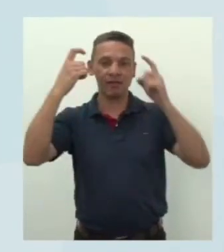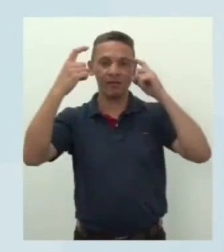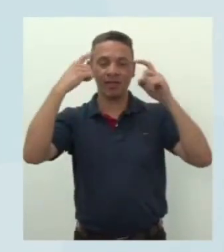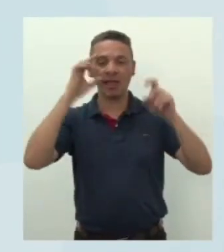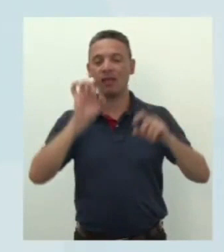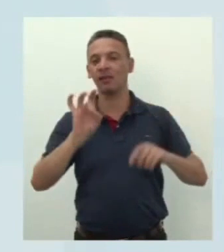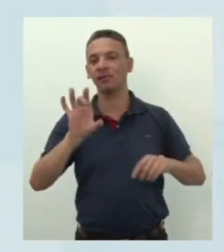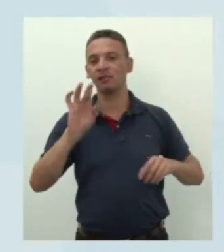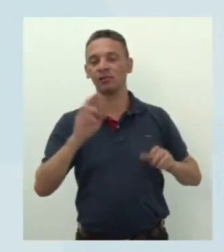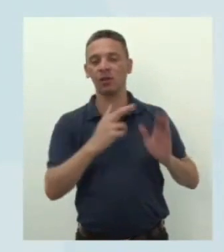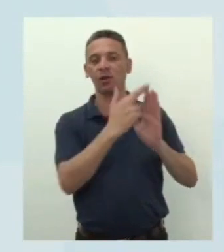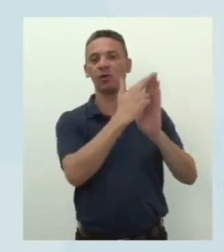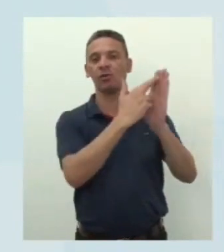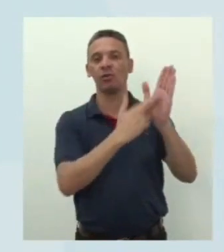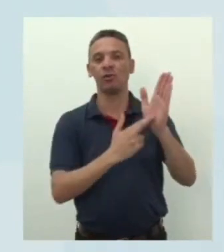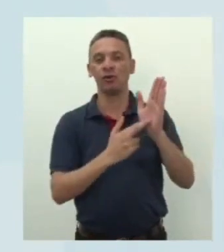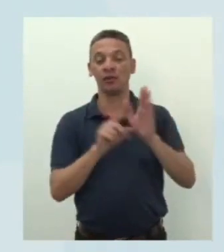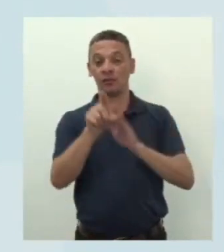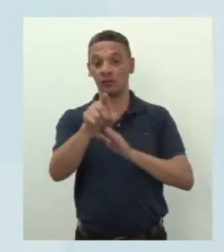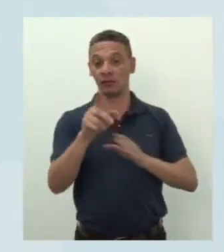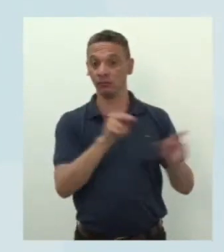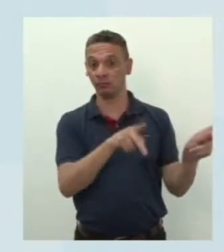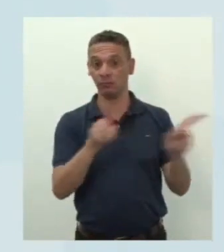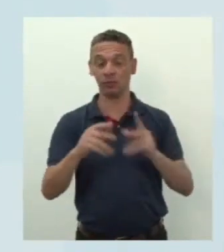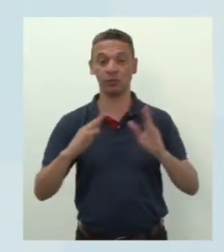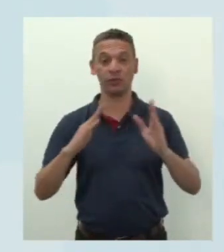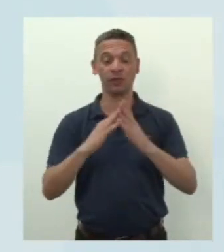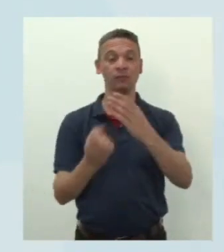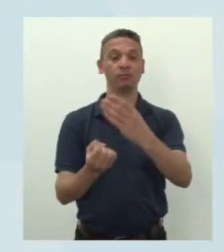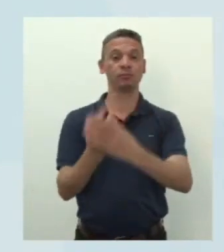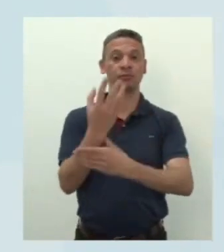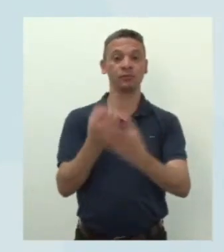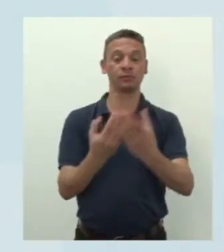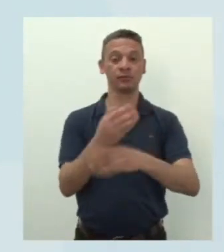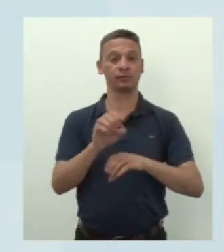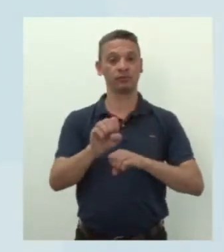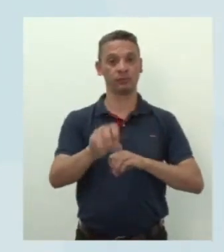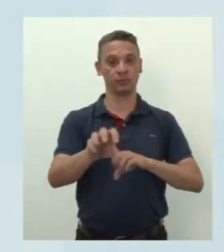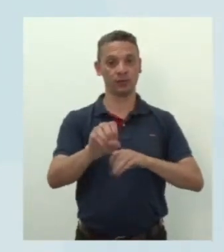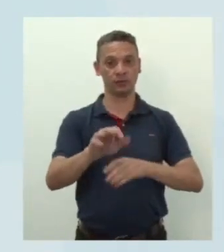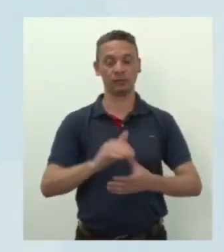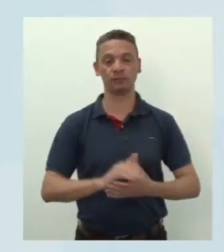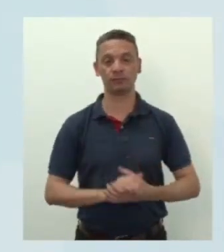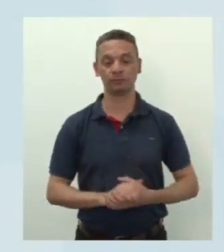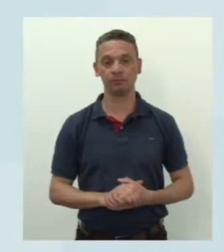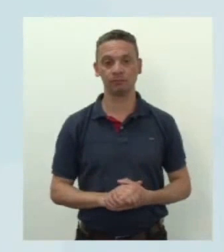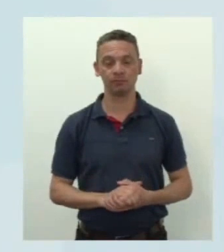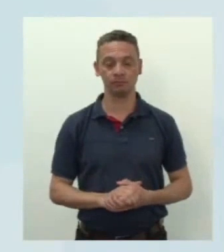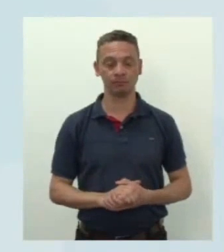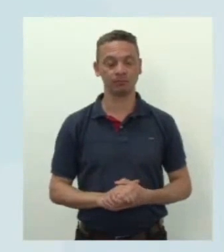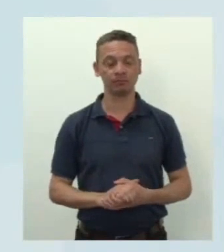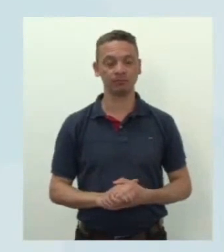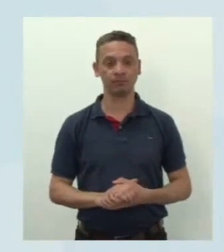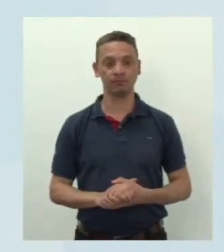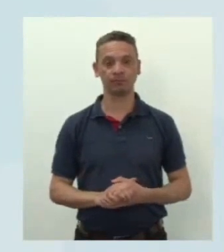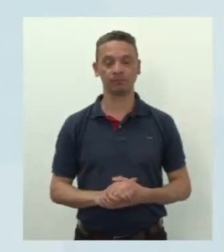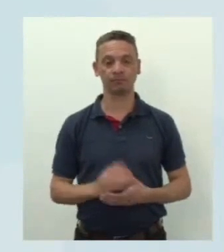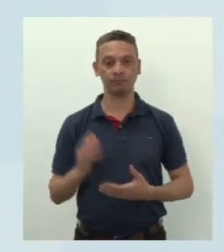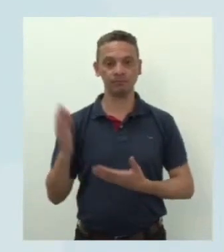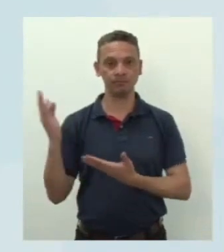fosse um roteiro para você, professor, produzir as suas aulas, né? Então, voltando